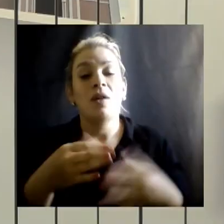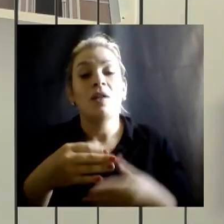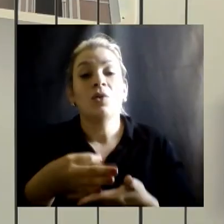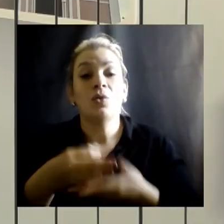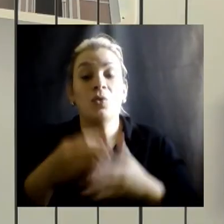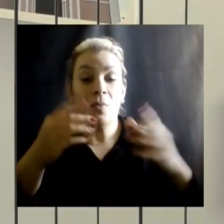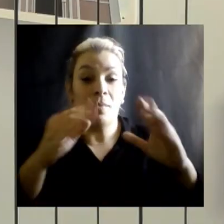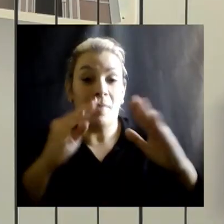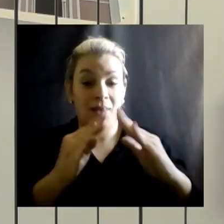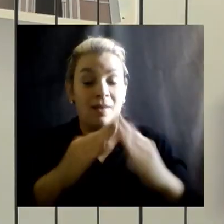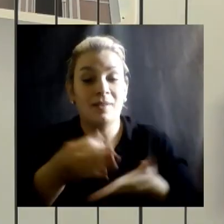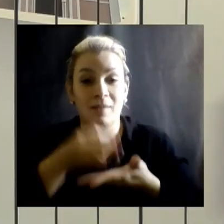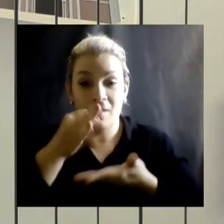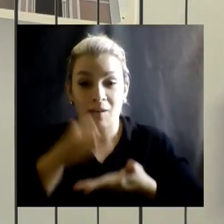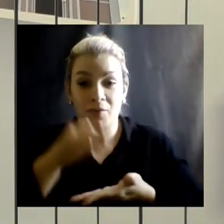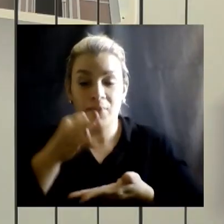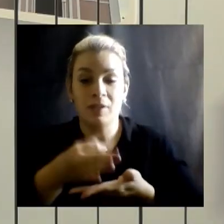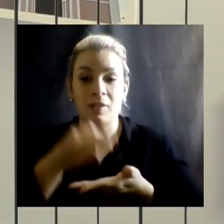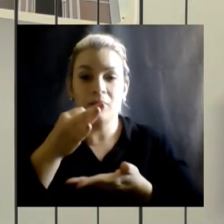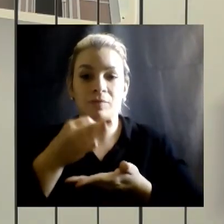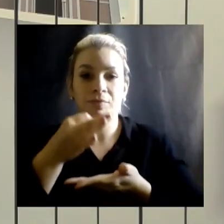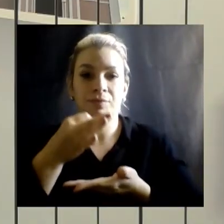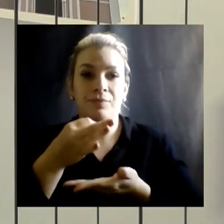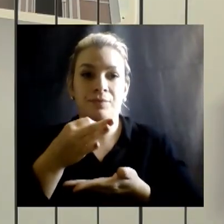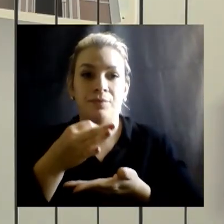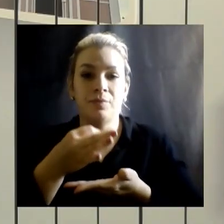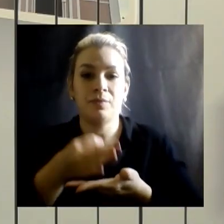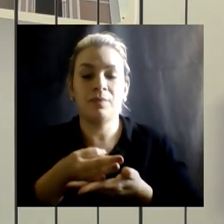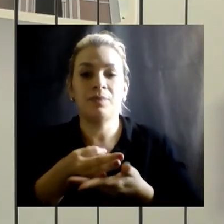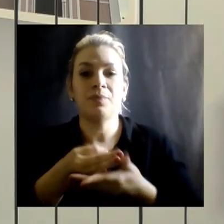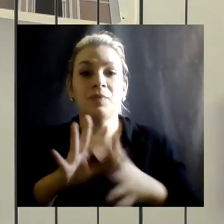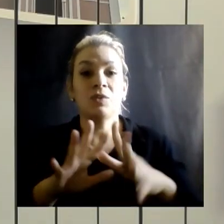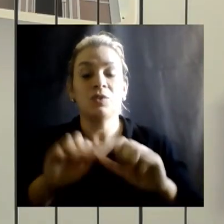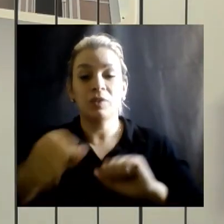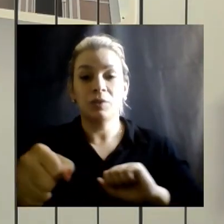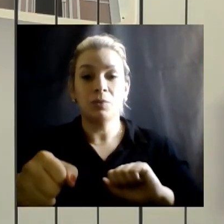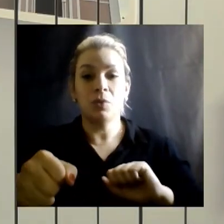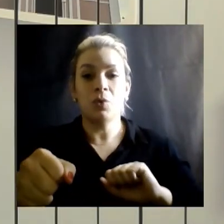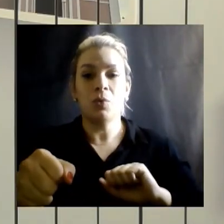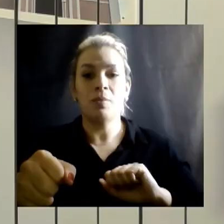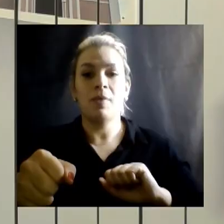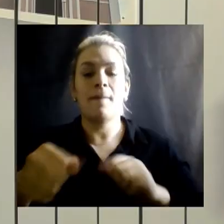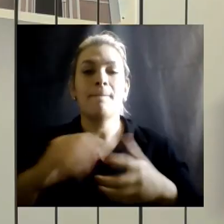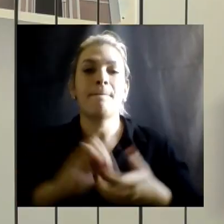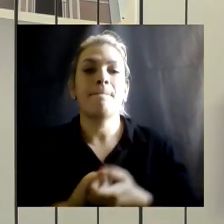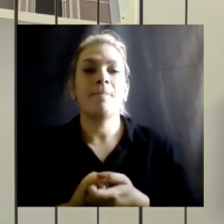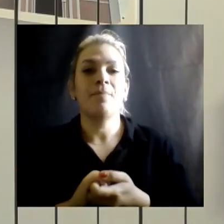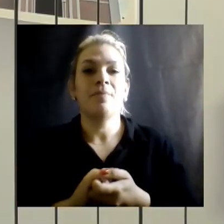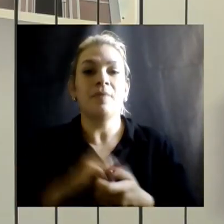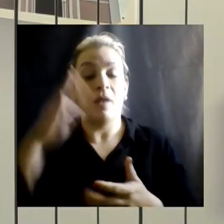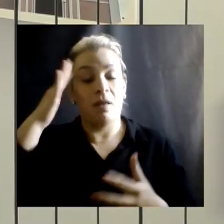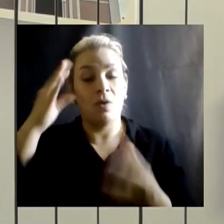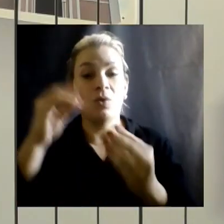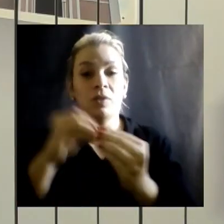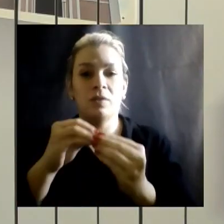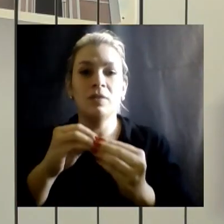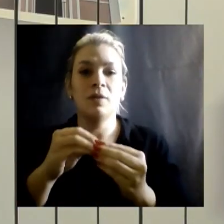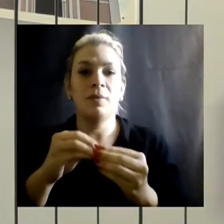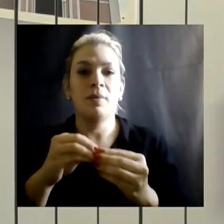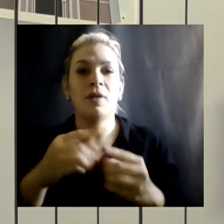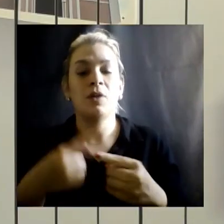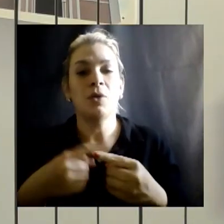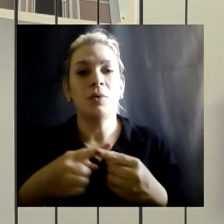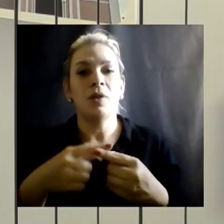de mérito gastronômico Fernando Kassab em reconhecimento à contribuição para o desenvolvimento gastronômico